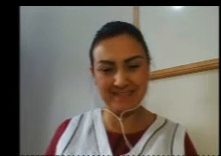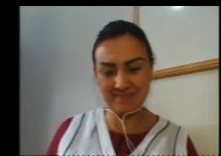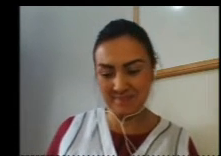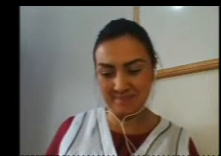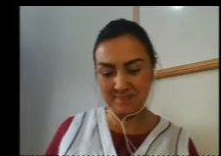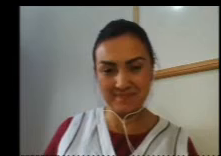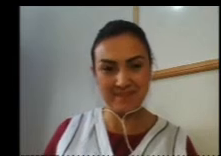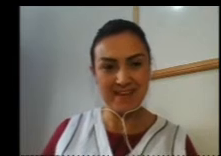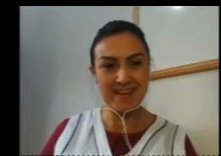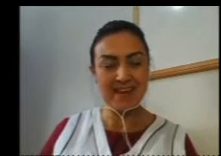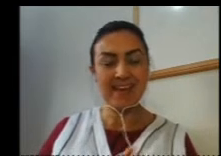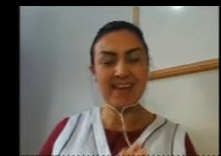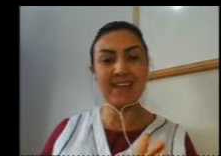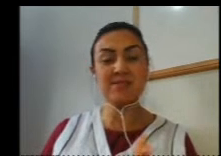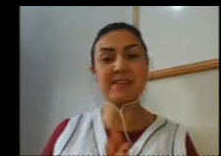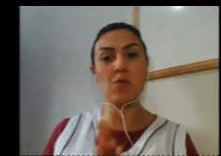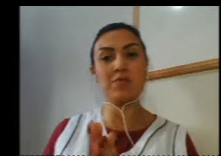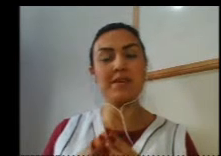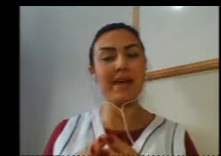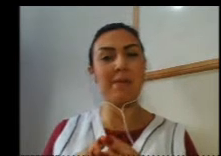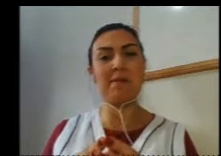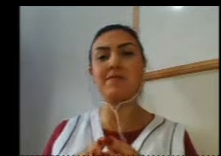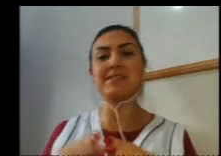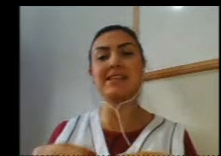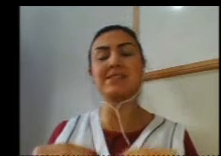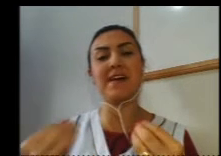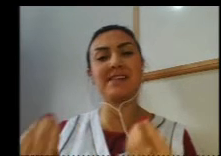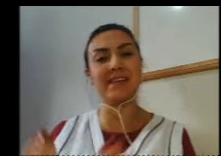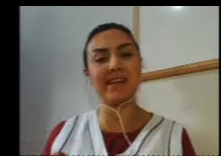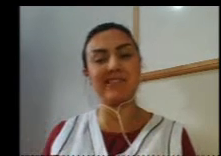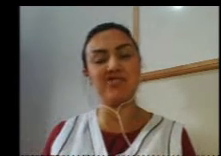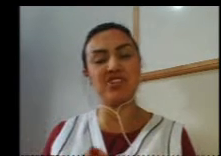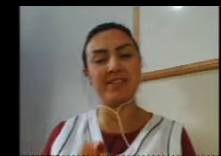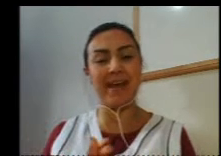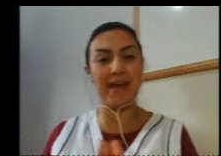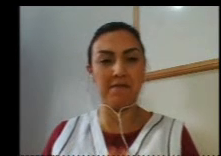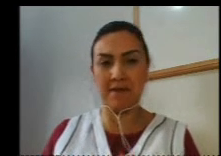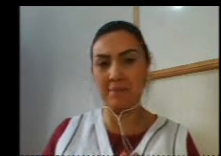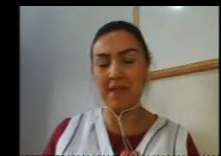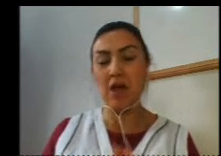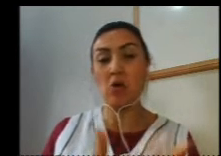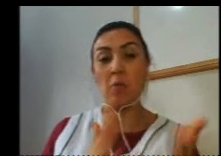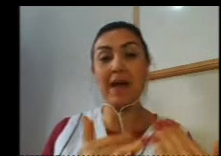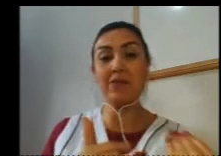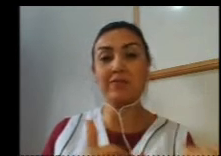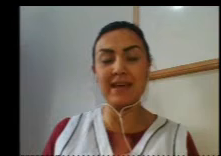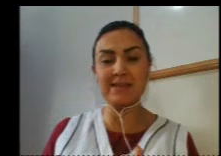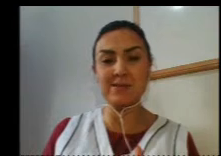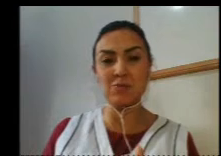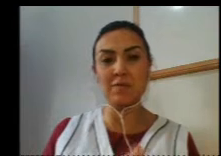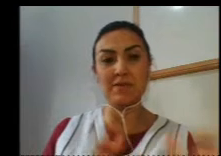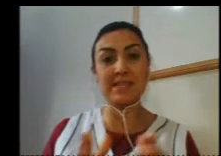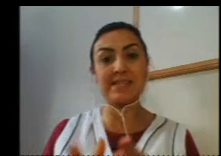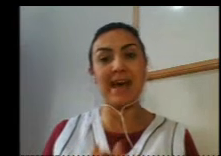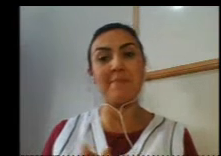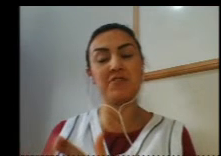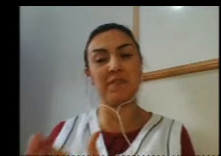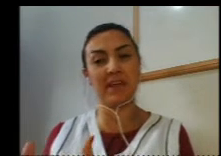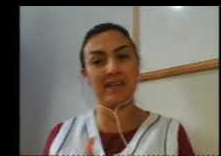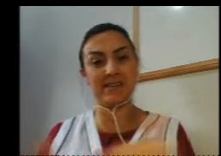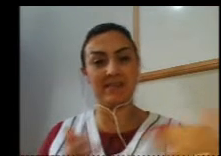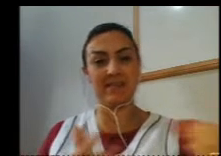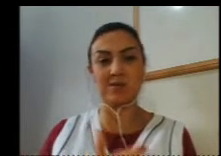lá. Queridos, então, o que que era para vocês fazerem de tarefa? Copiar o texto, você